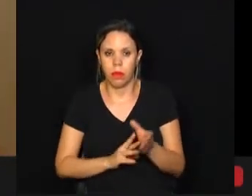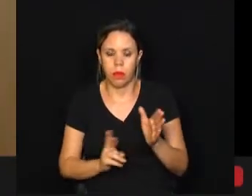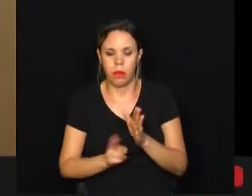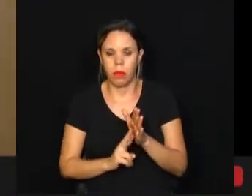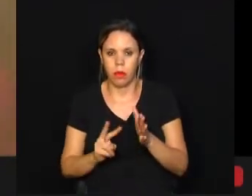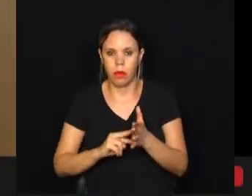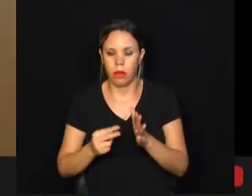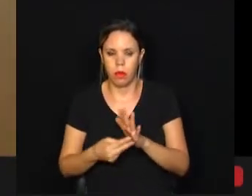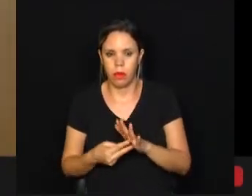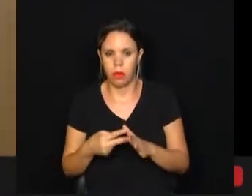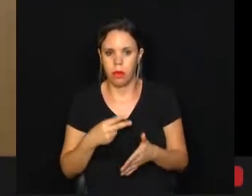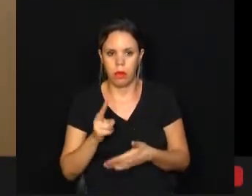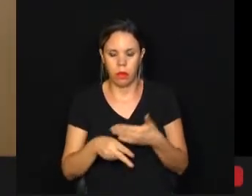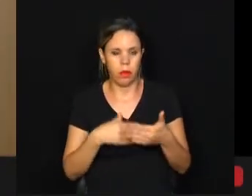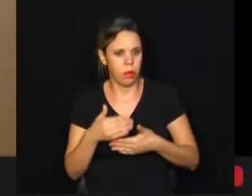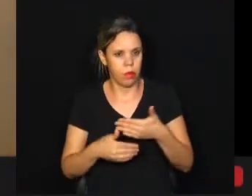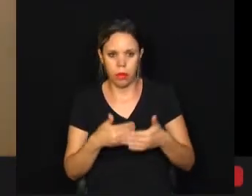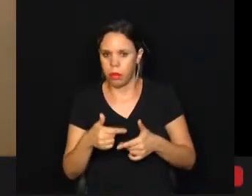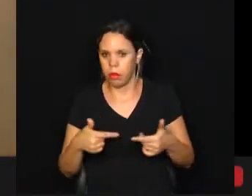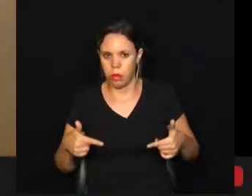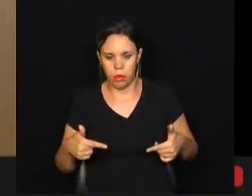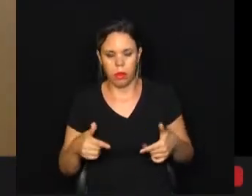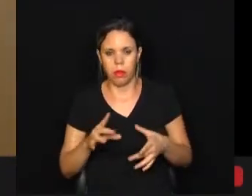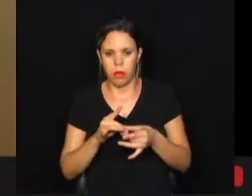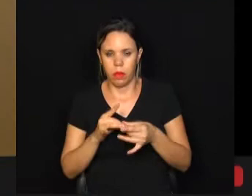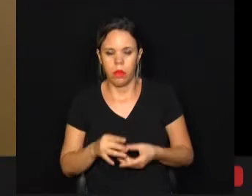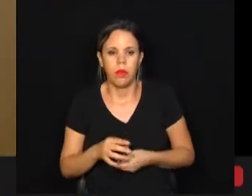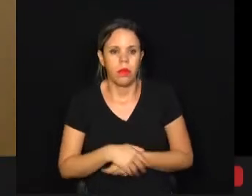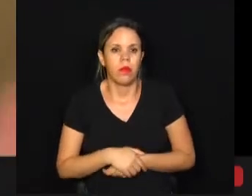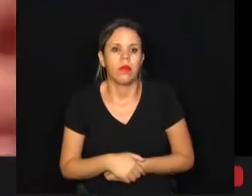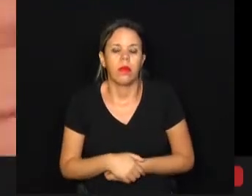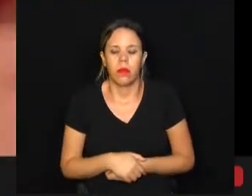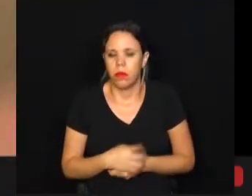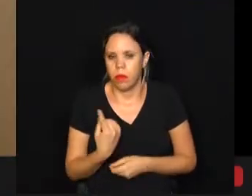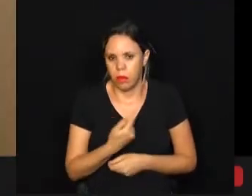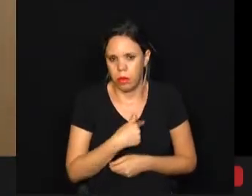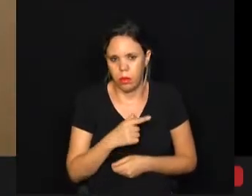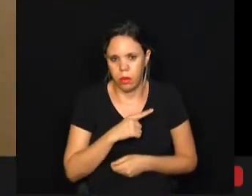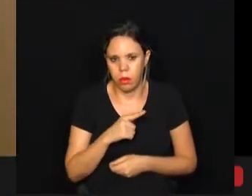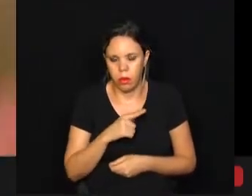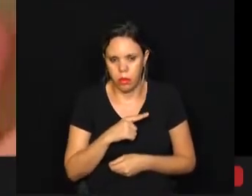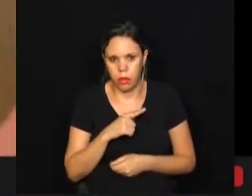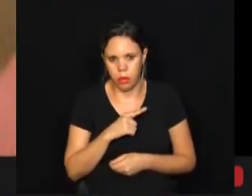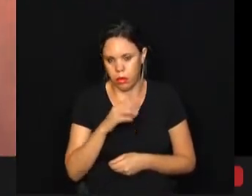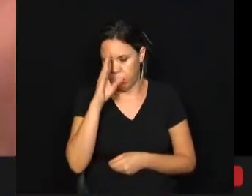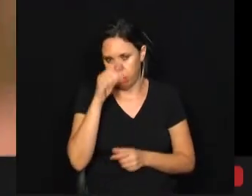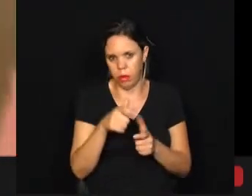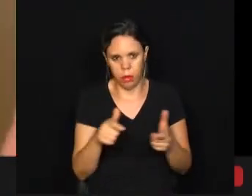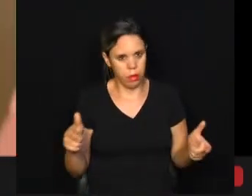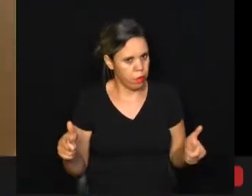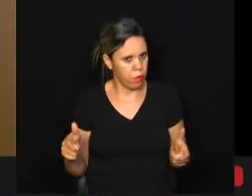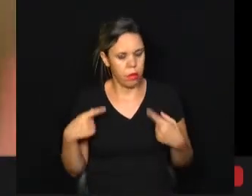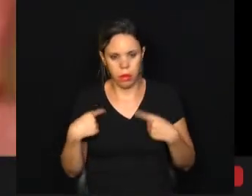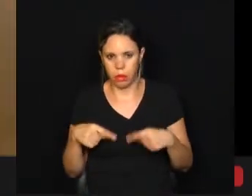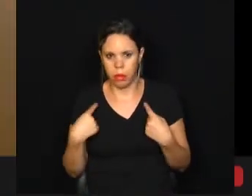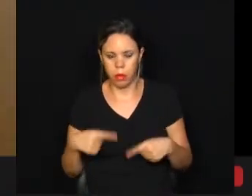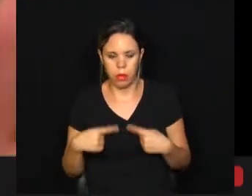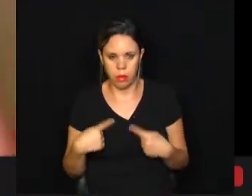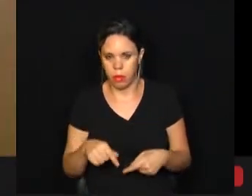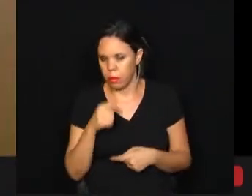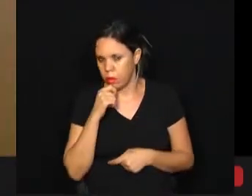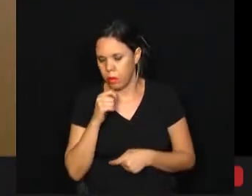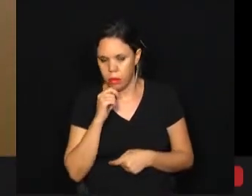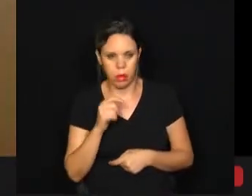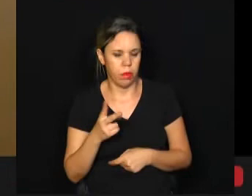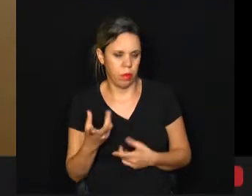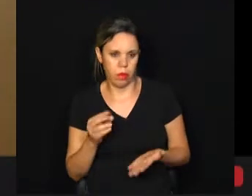porque a gente vai caminhando em todos os setores conjuntamente, mas a gente teve uma ênfase maior, então, no campo da música, mas ainda assim